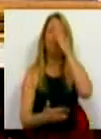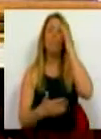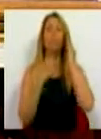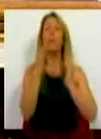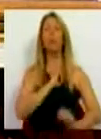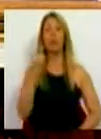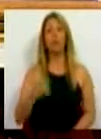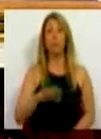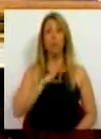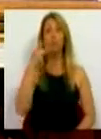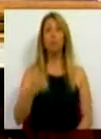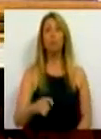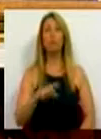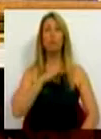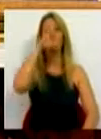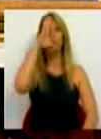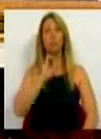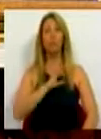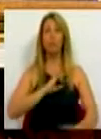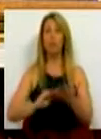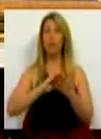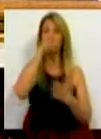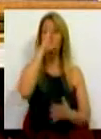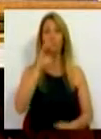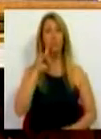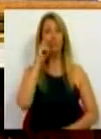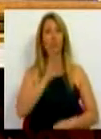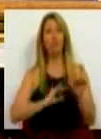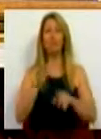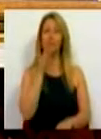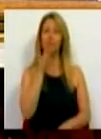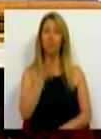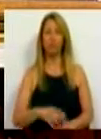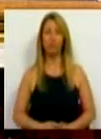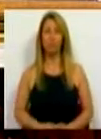Muito obrigado, Sr. Presidente, Sr. Presidente, Sr. Ministro, Sr. Secretário de Estado, Sras. E Srs. Deputados.